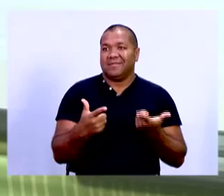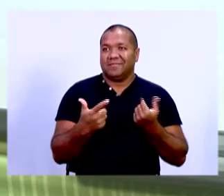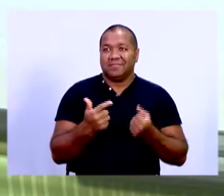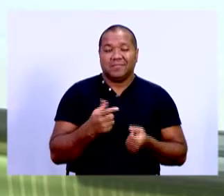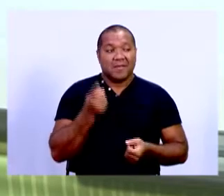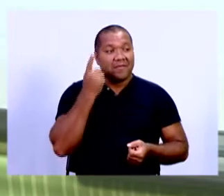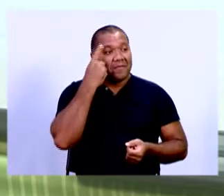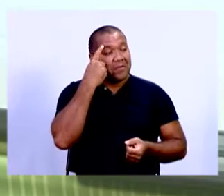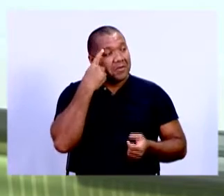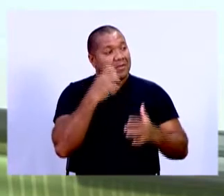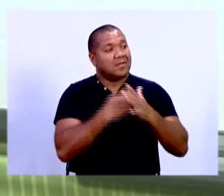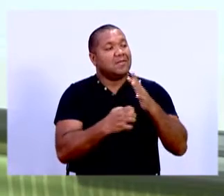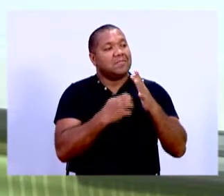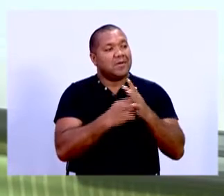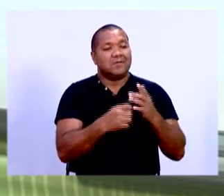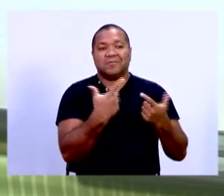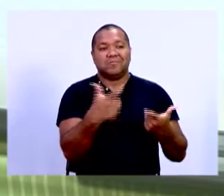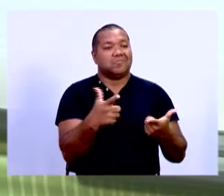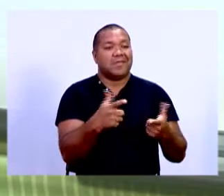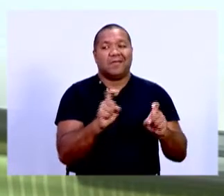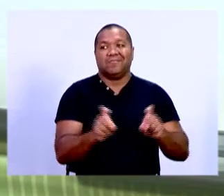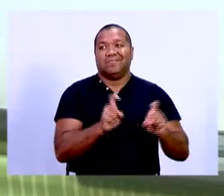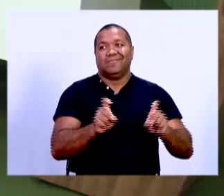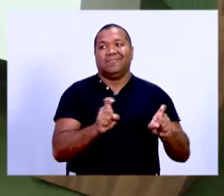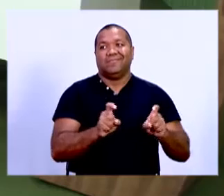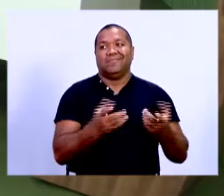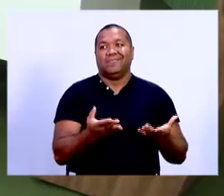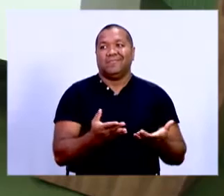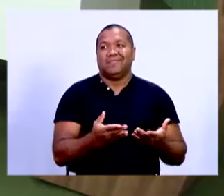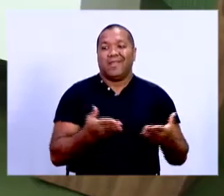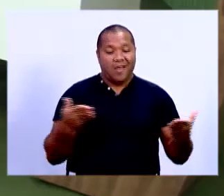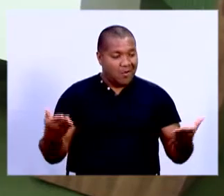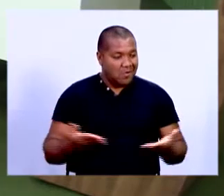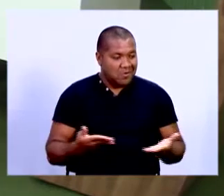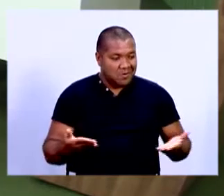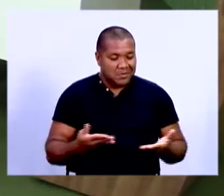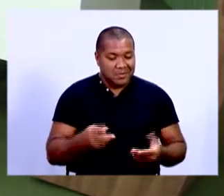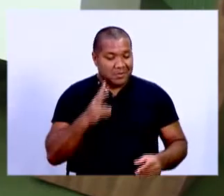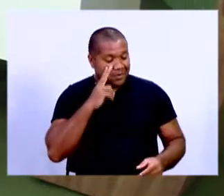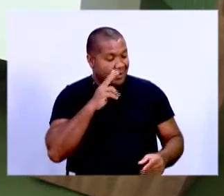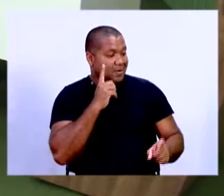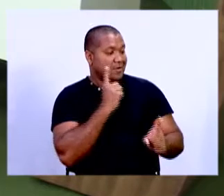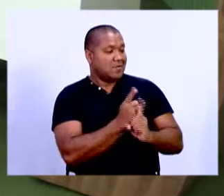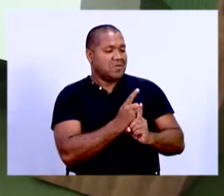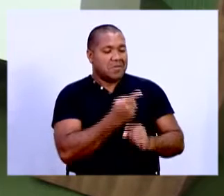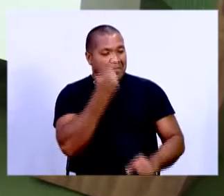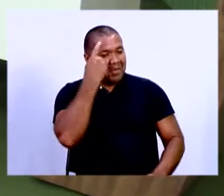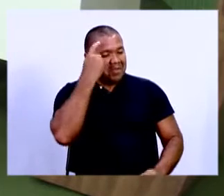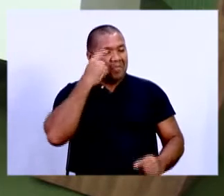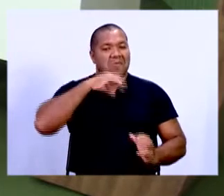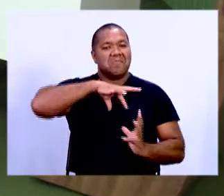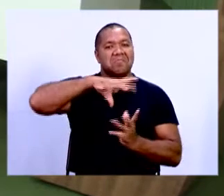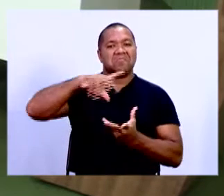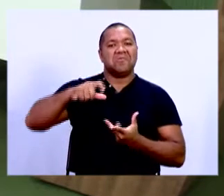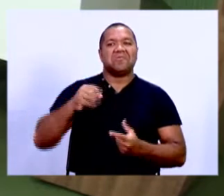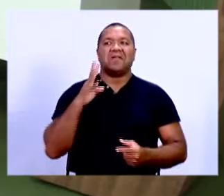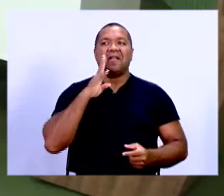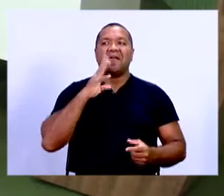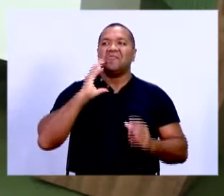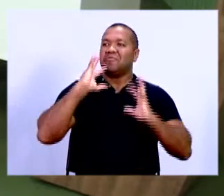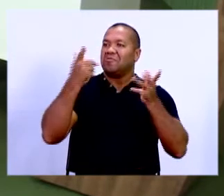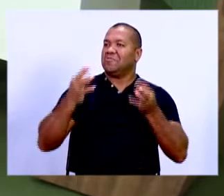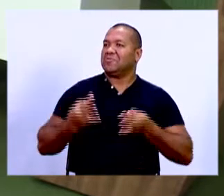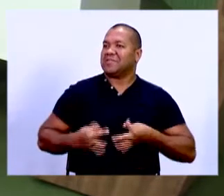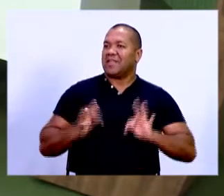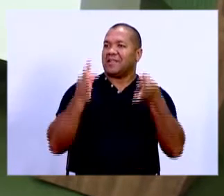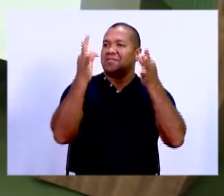ainda existe empresas assim. E existe mesmo, né, professora? Até hoje, Sim, existe. A gente acha que não, que o mundo está moderno, mas ainda existe